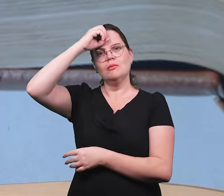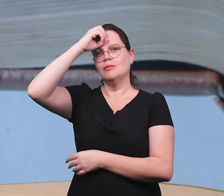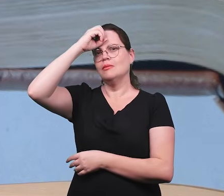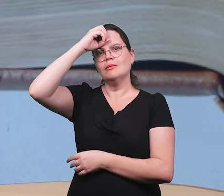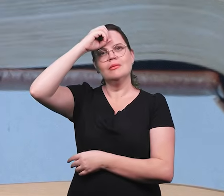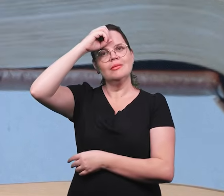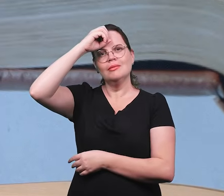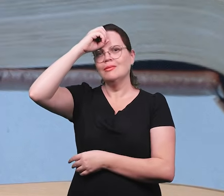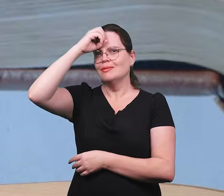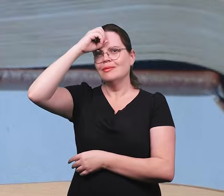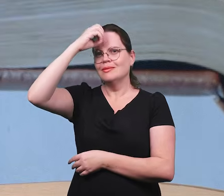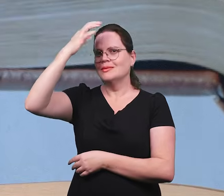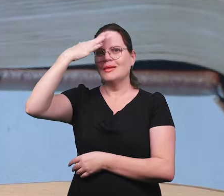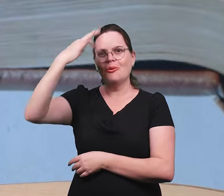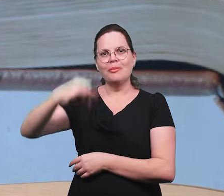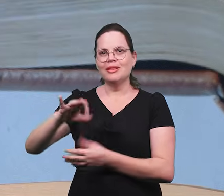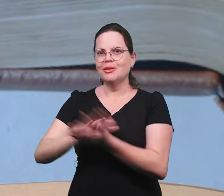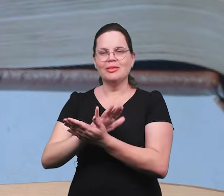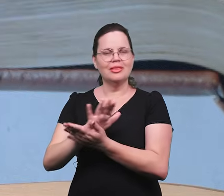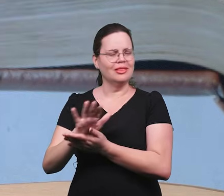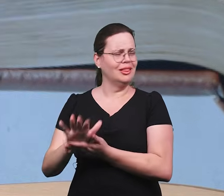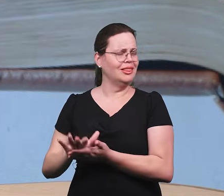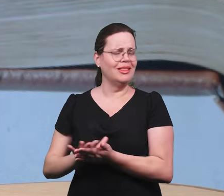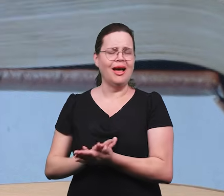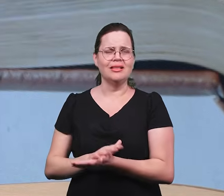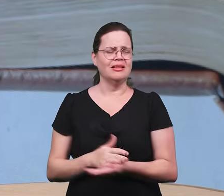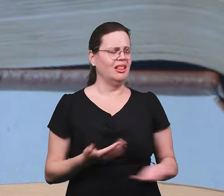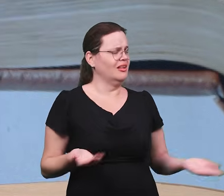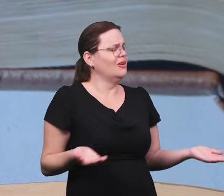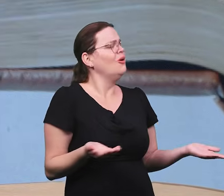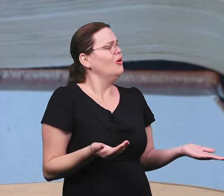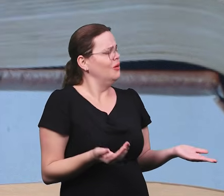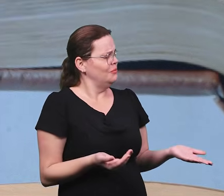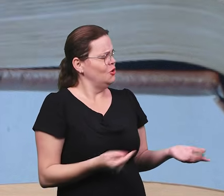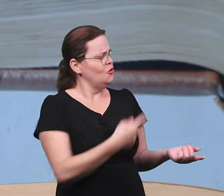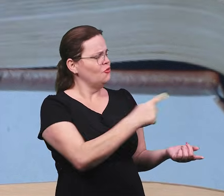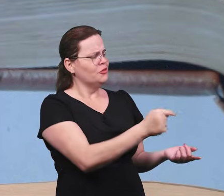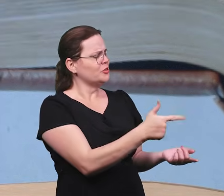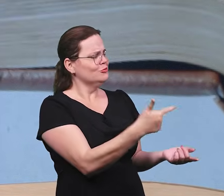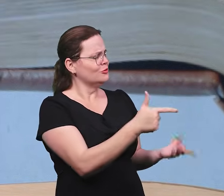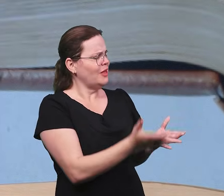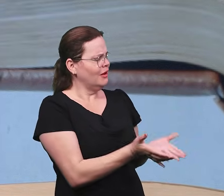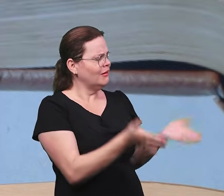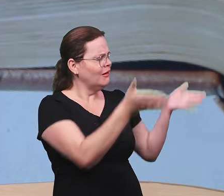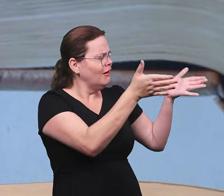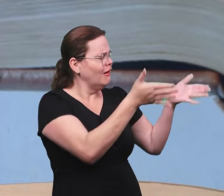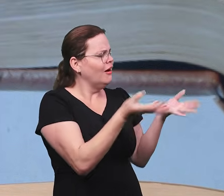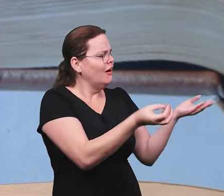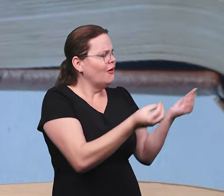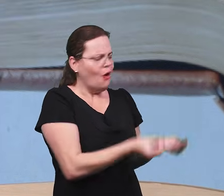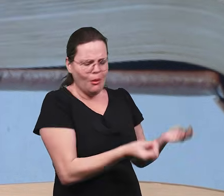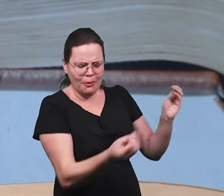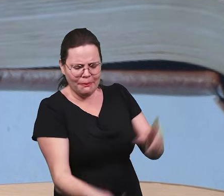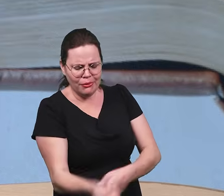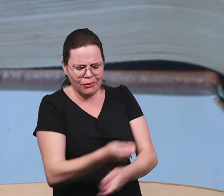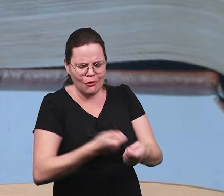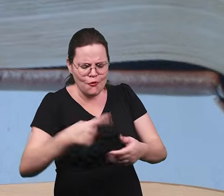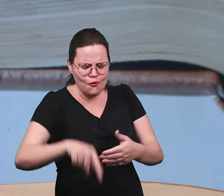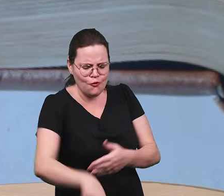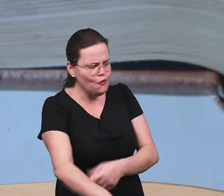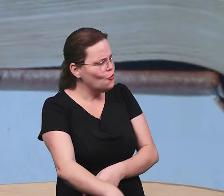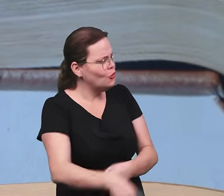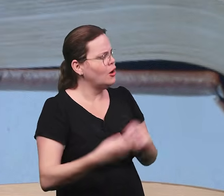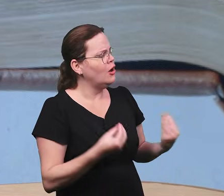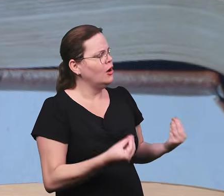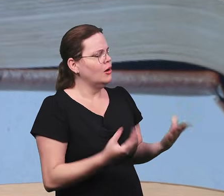até aquele momento, né? Ela estava ali para buscar água, para descedentar a sede do seu corpo físico,